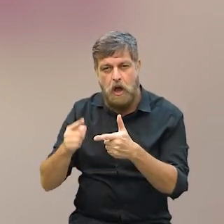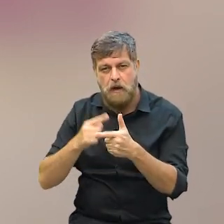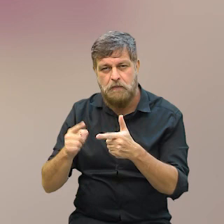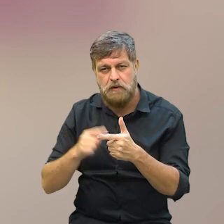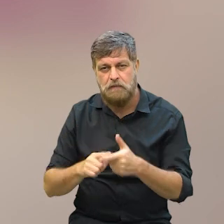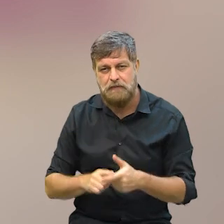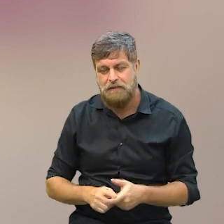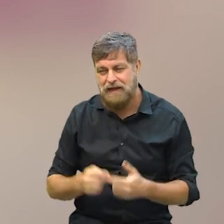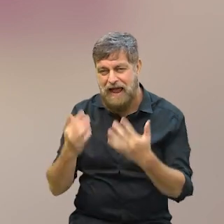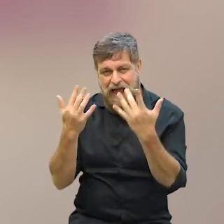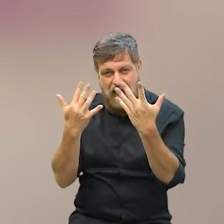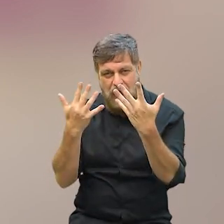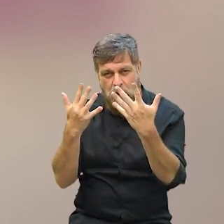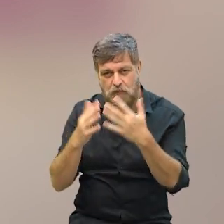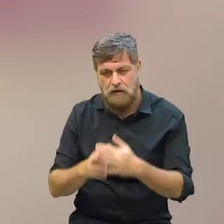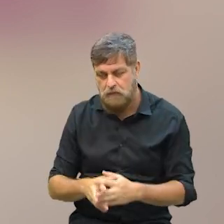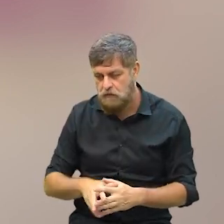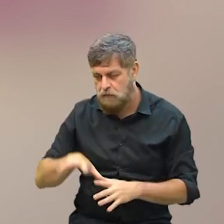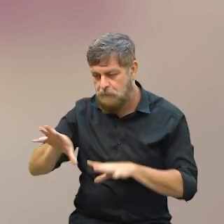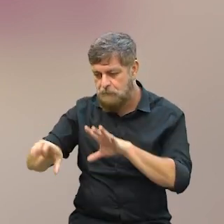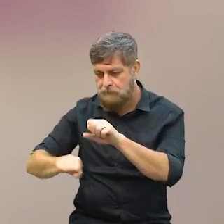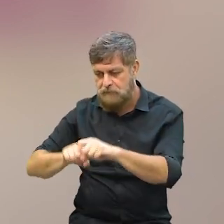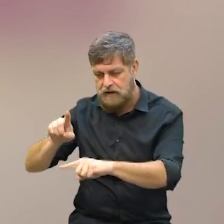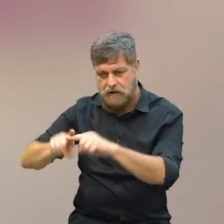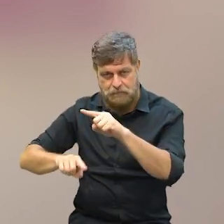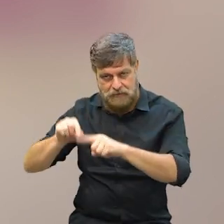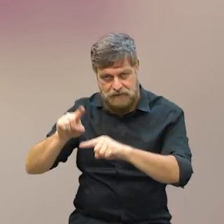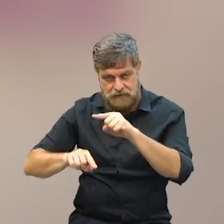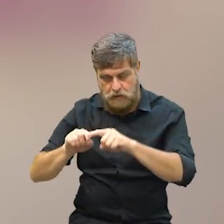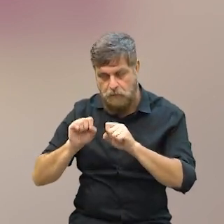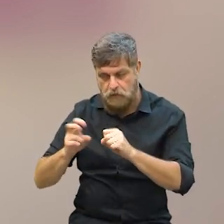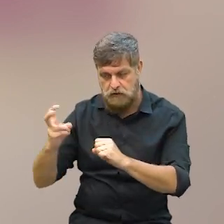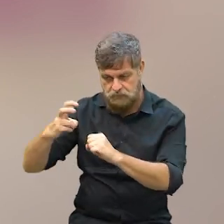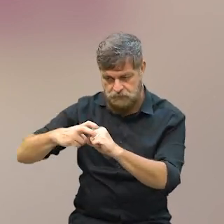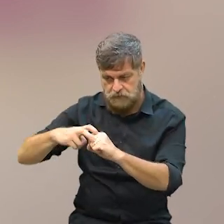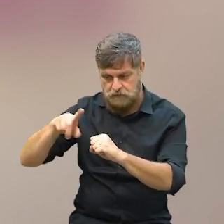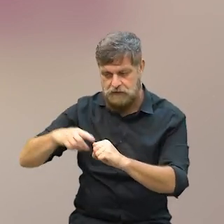a pessoa com a mão, ela toca nos objetos que podem estar